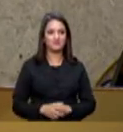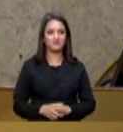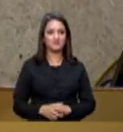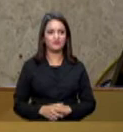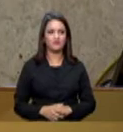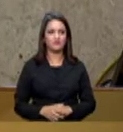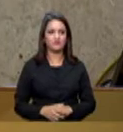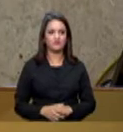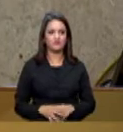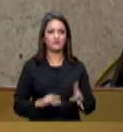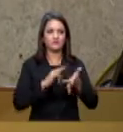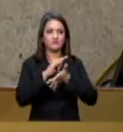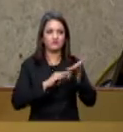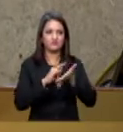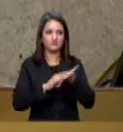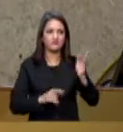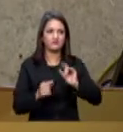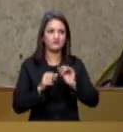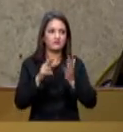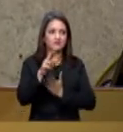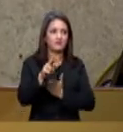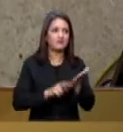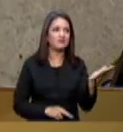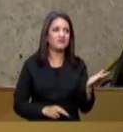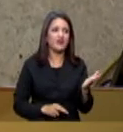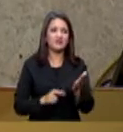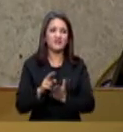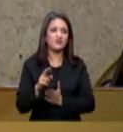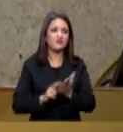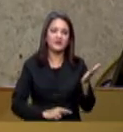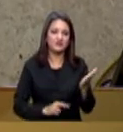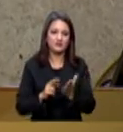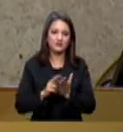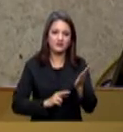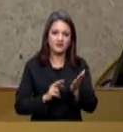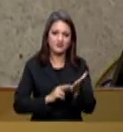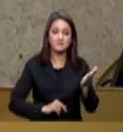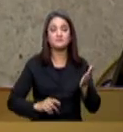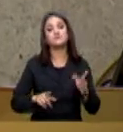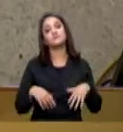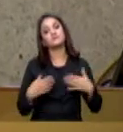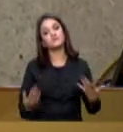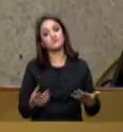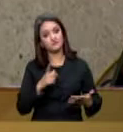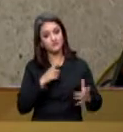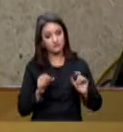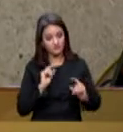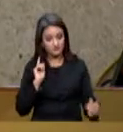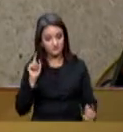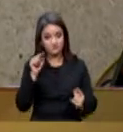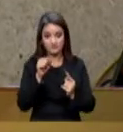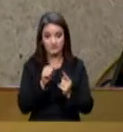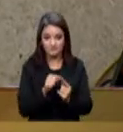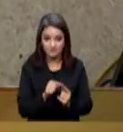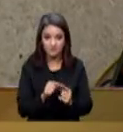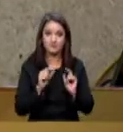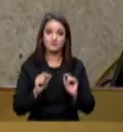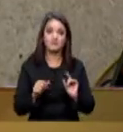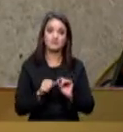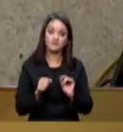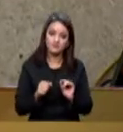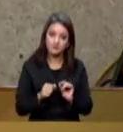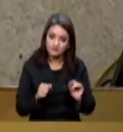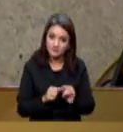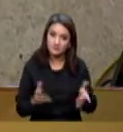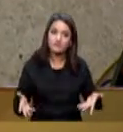documentos produzidos pelo relator do projeto de lei no Senado Federal, extrai-se a pretensão de